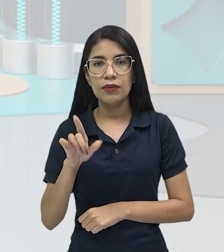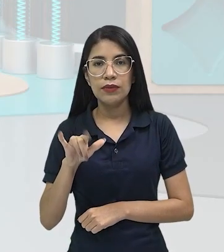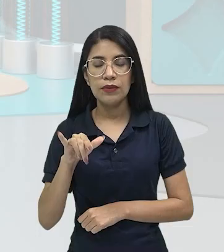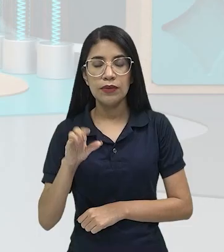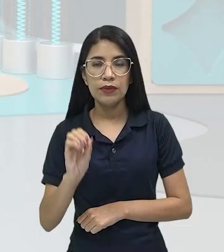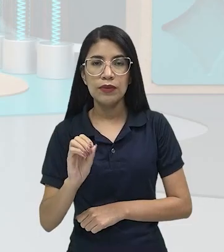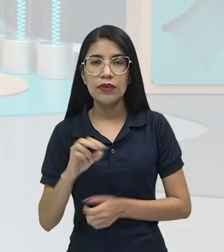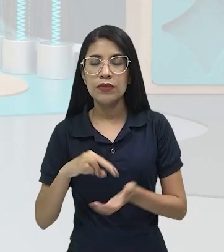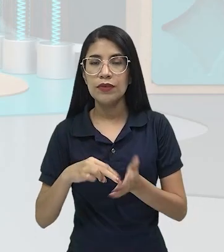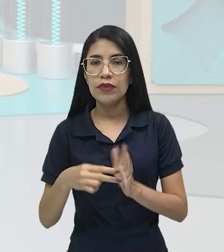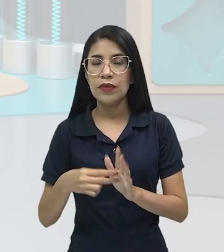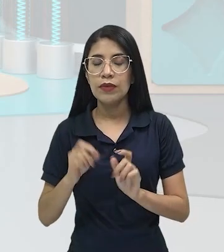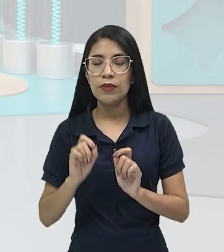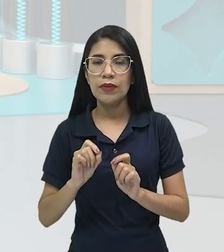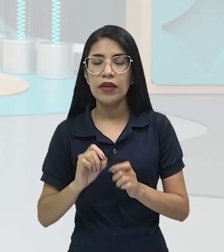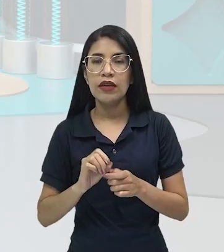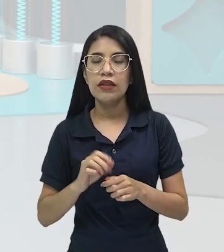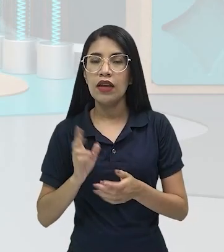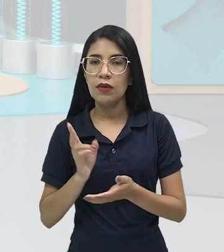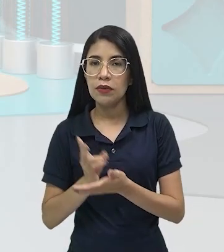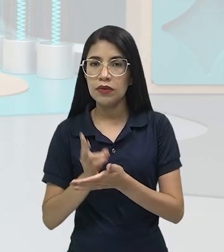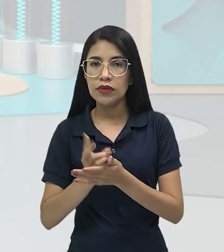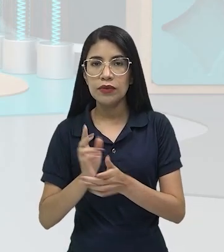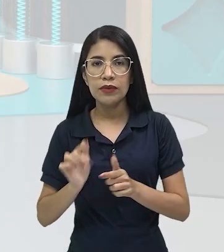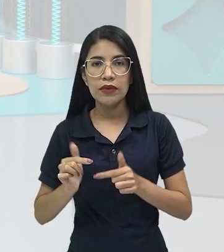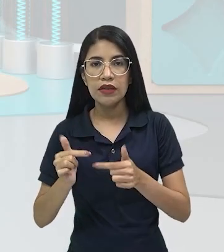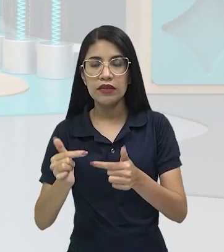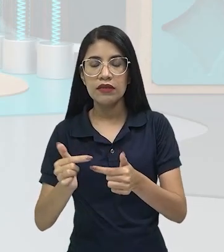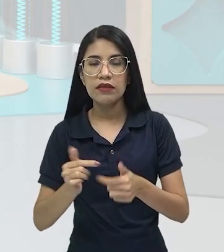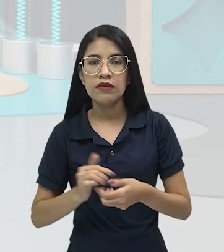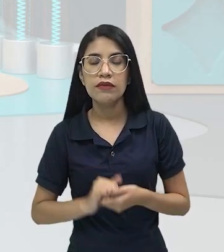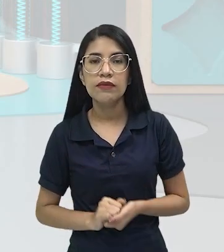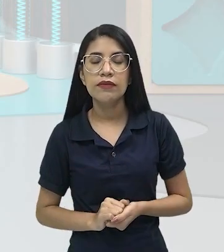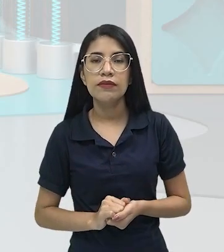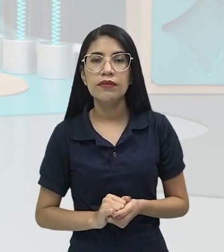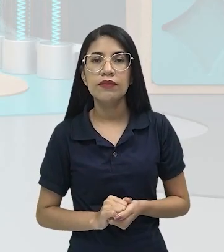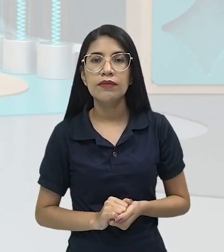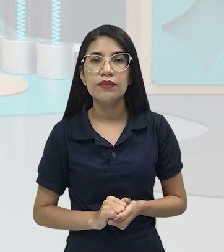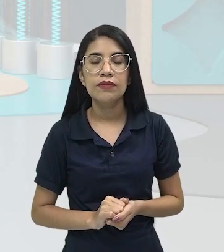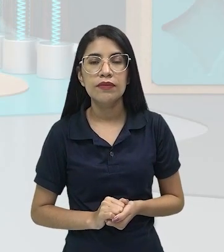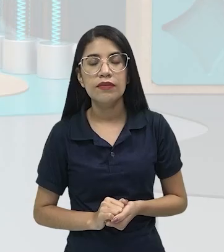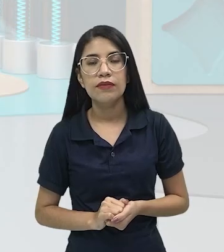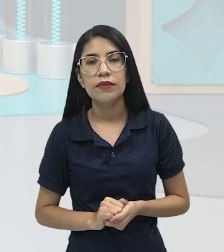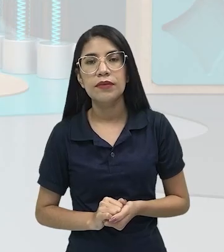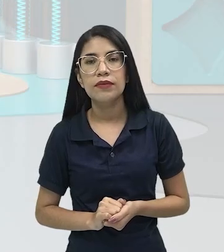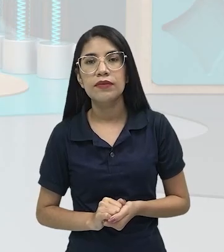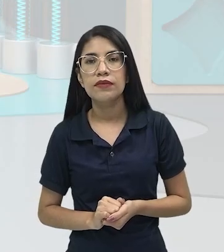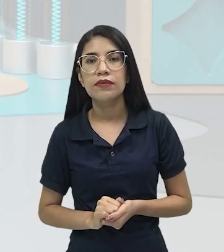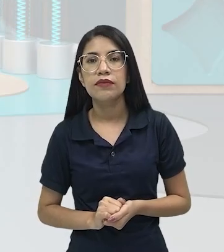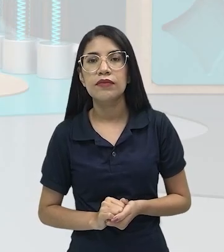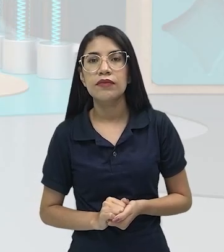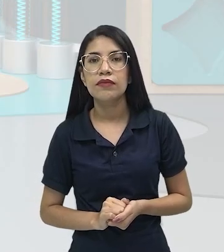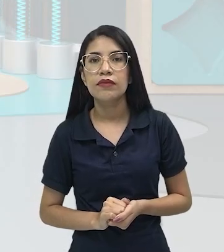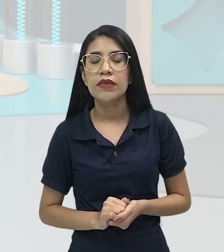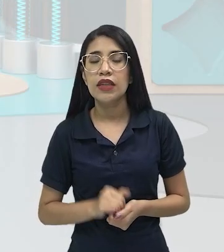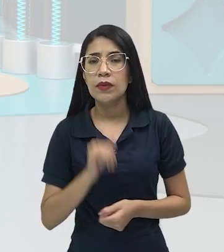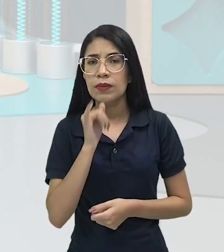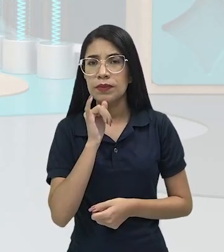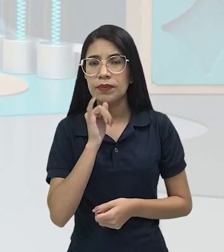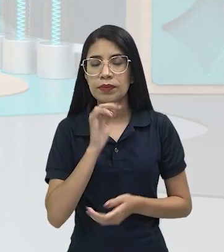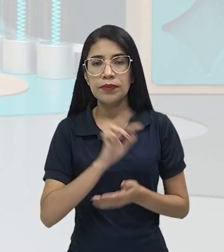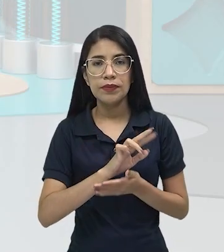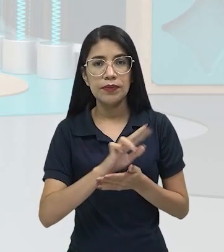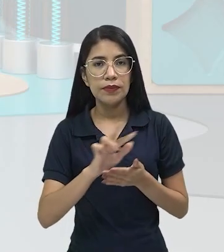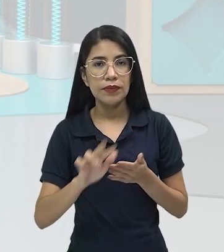gerações para lidar de forma consciente com os desafios ambientais do futuro. E nós já tivemos bastantes exemplos, né, falando